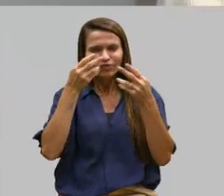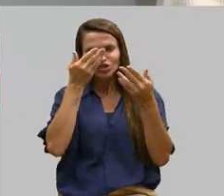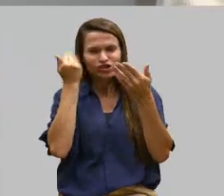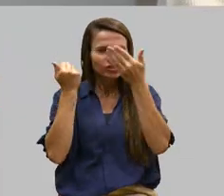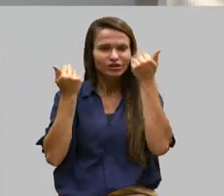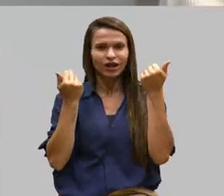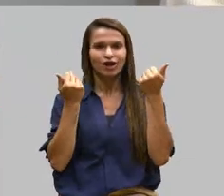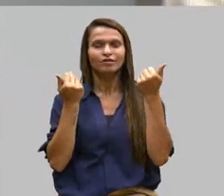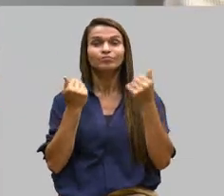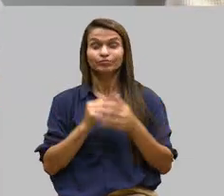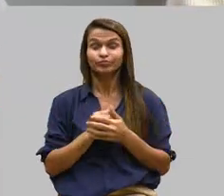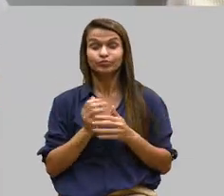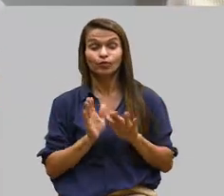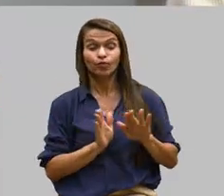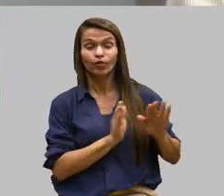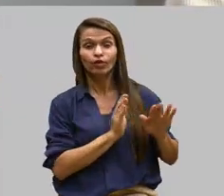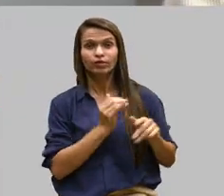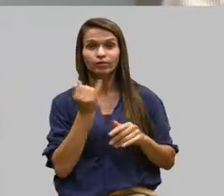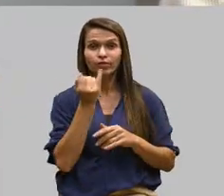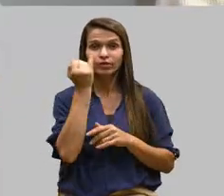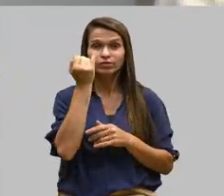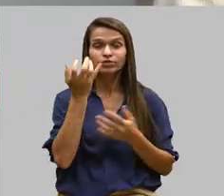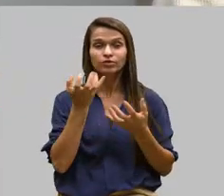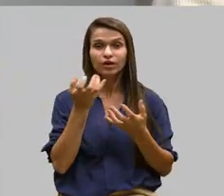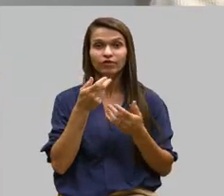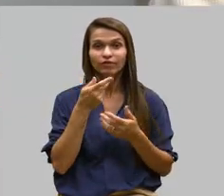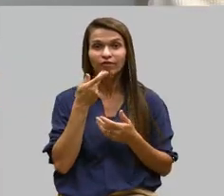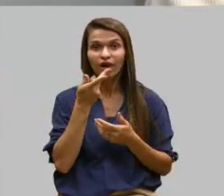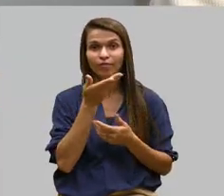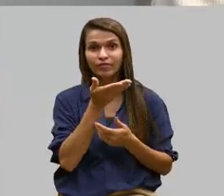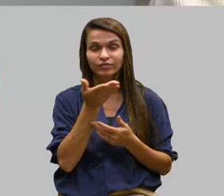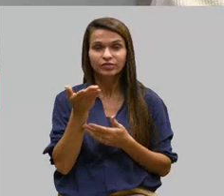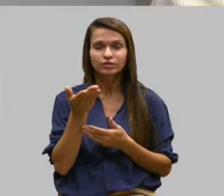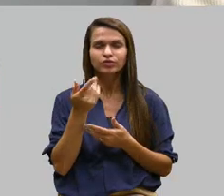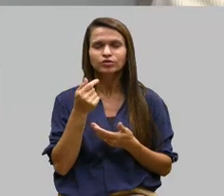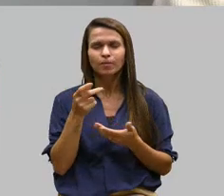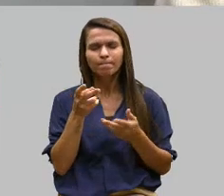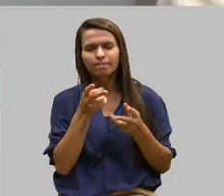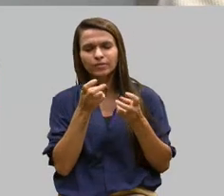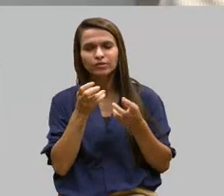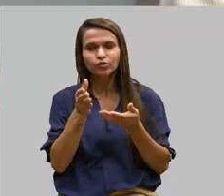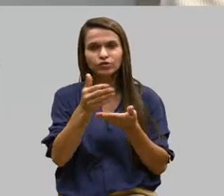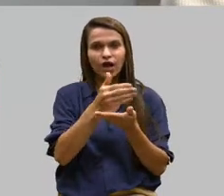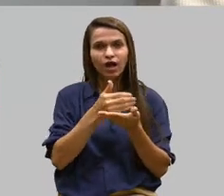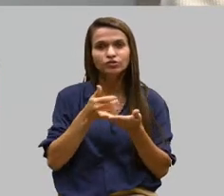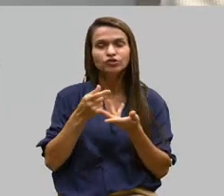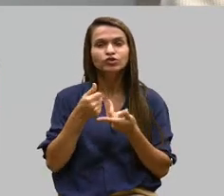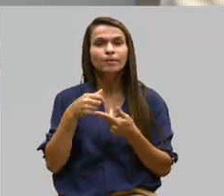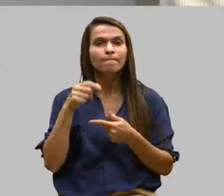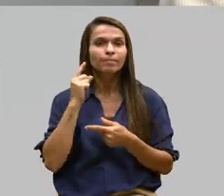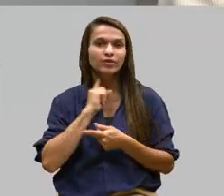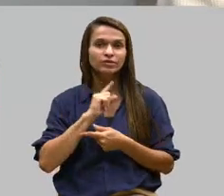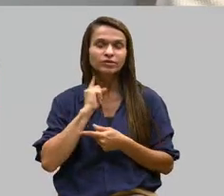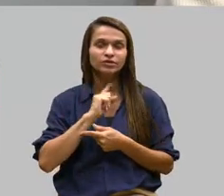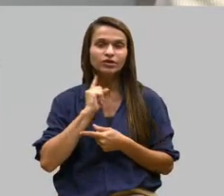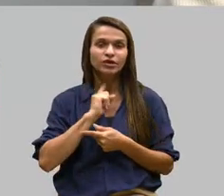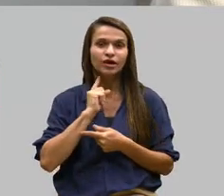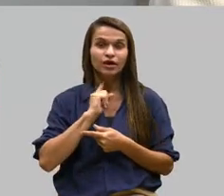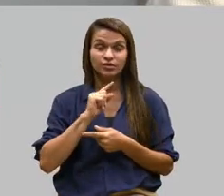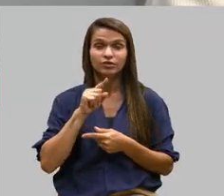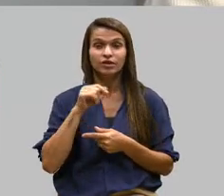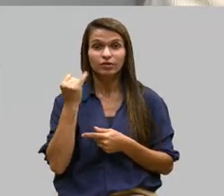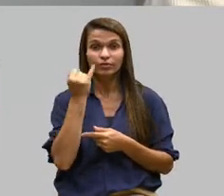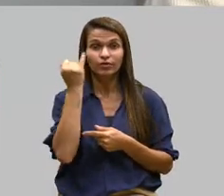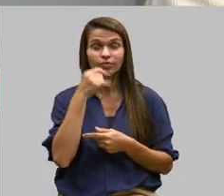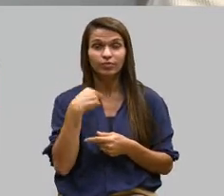outra coisa importante que eu gosto de classificar para vocês que eu tô vendo os dados de Minas Gerais apresentados aqui que é muito importante